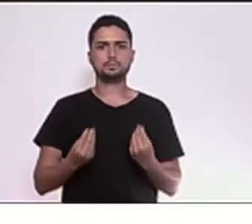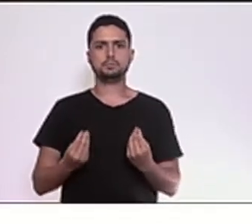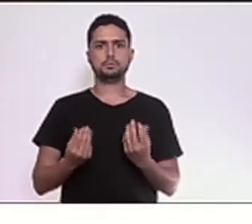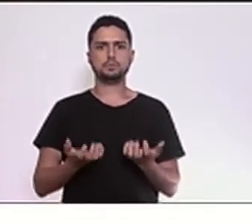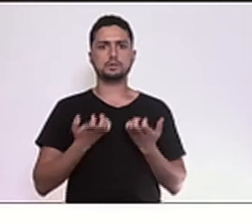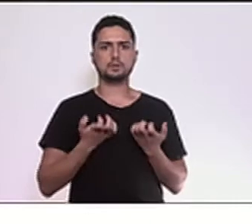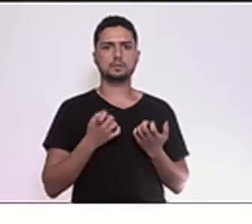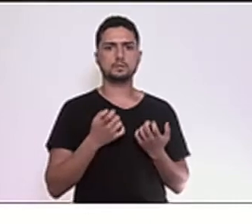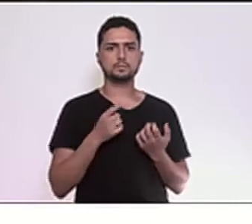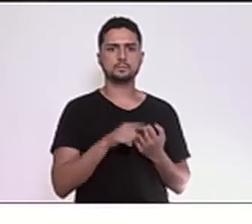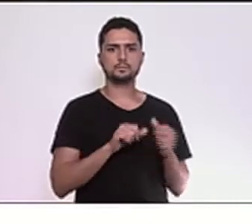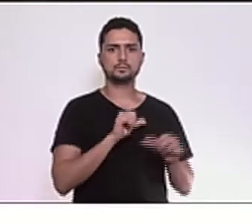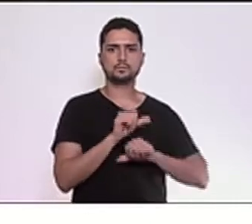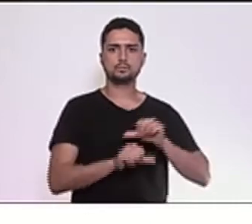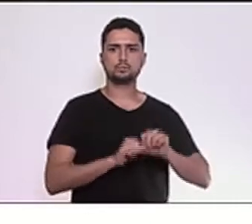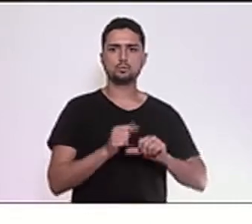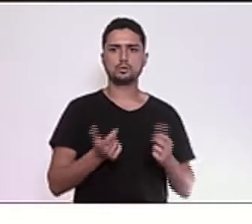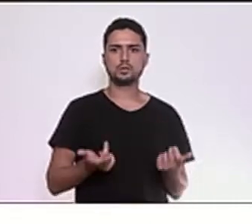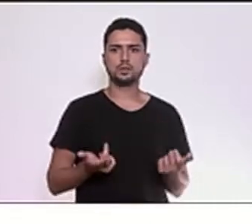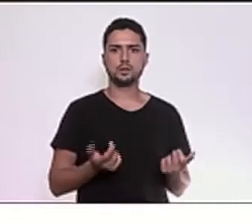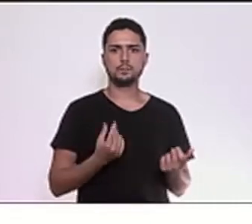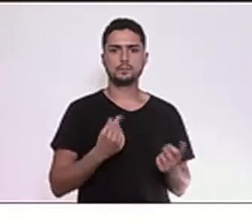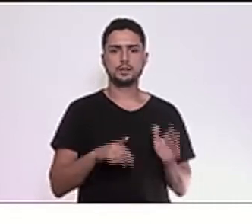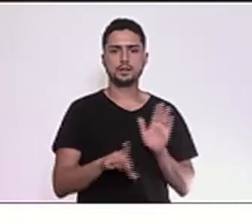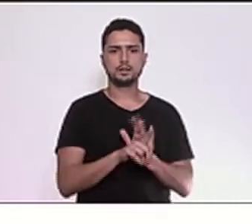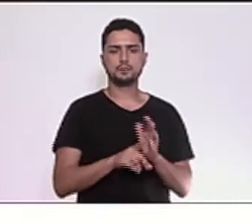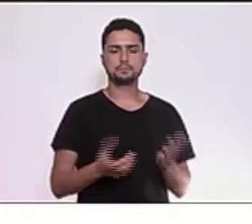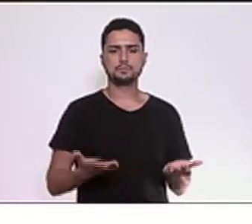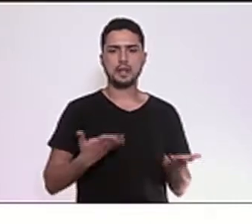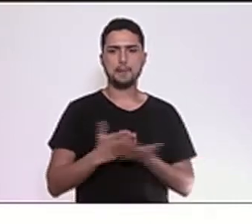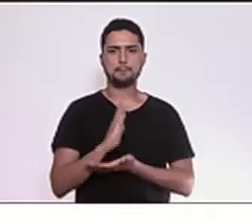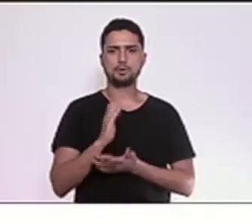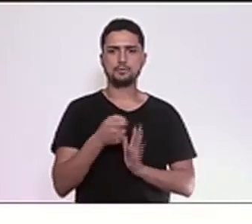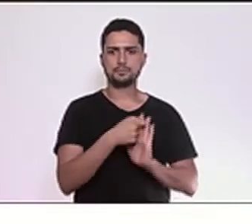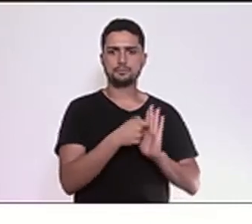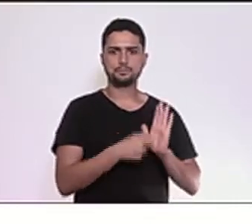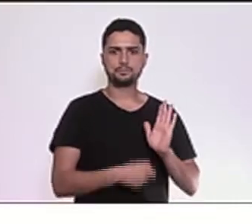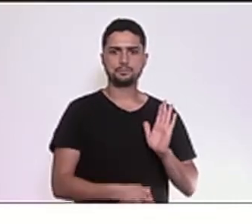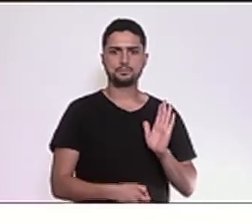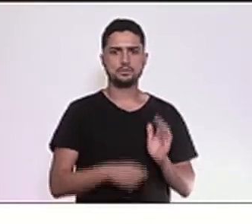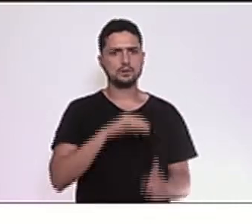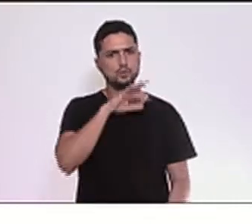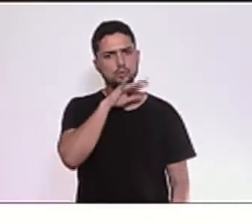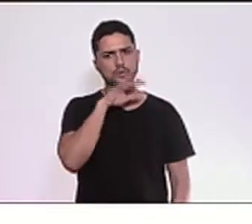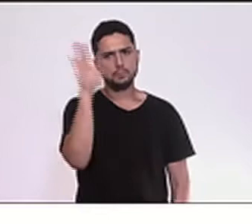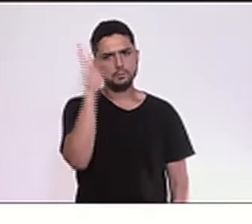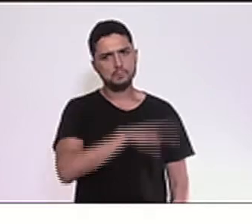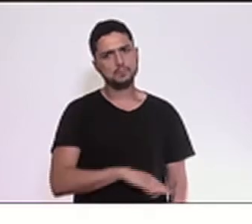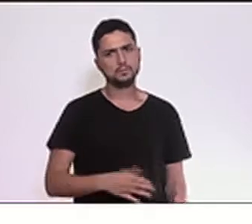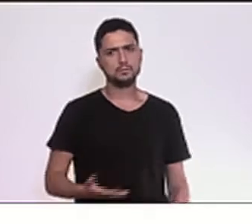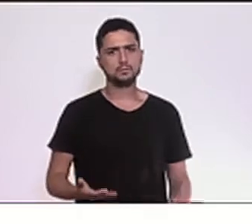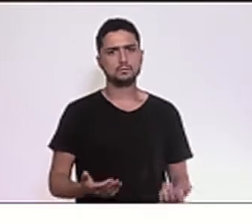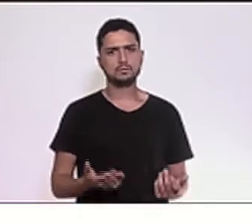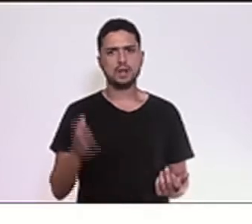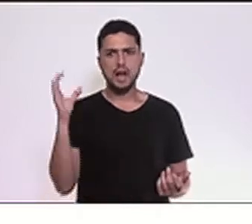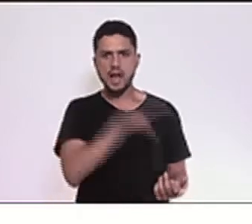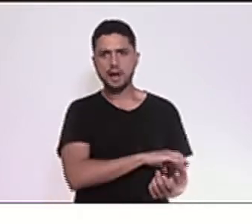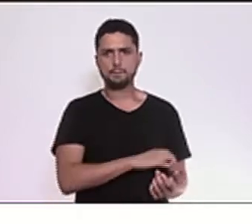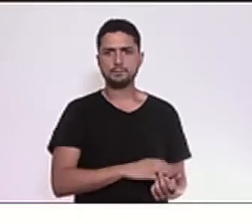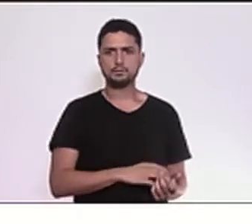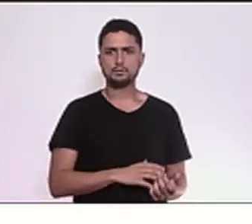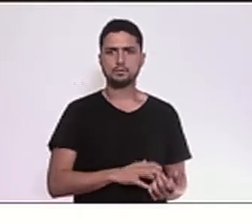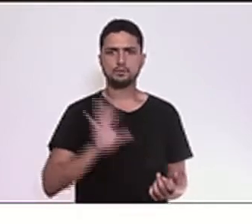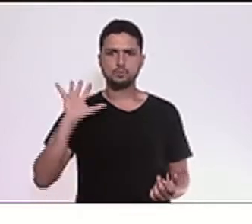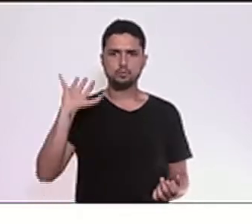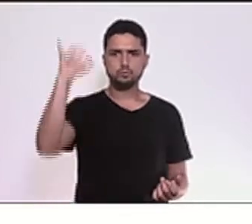Querendo manobrar o jogo. Aprovar esse pacote de maldade no supetão, no